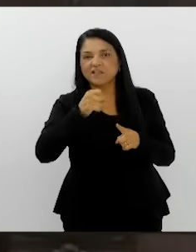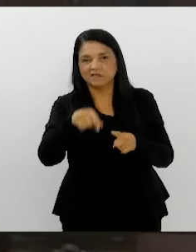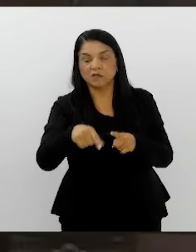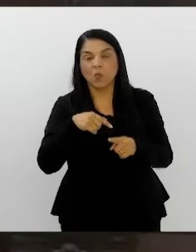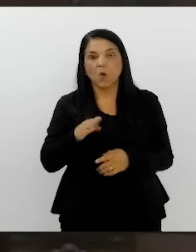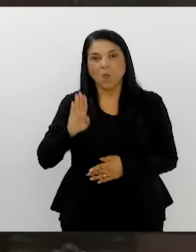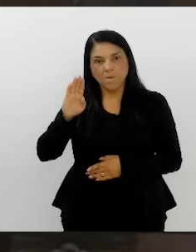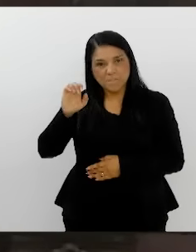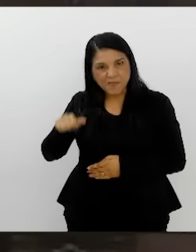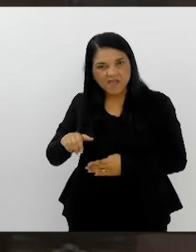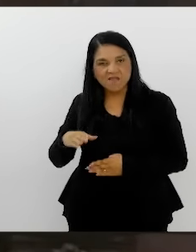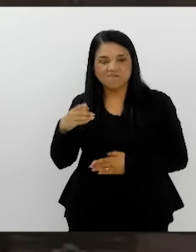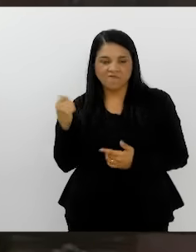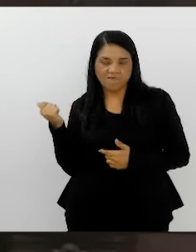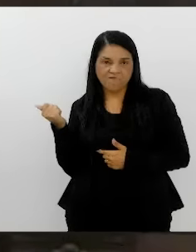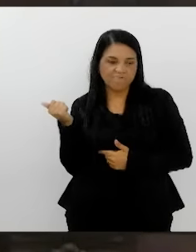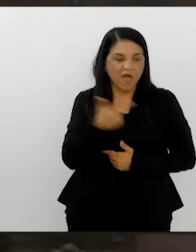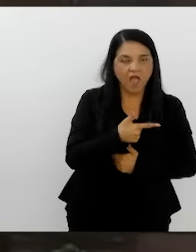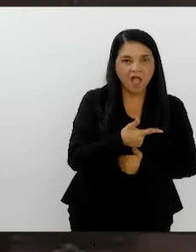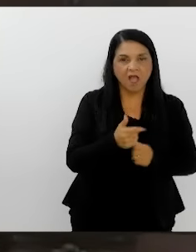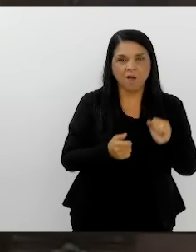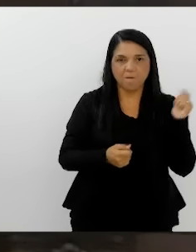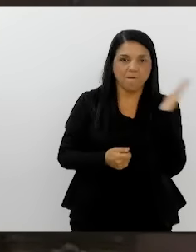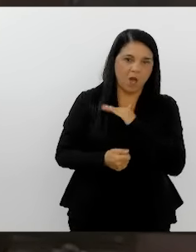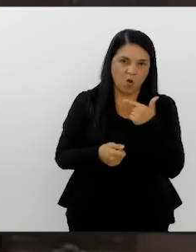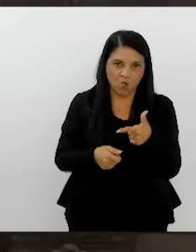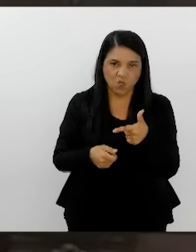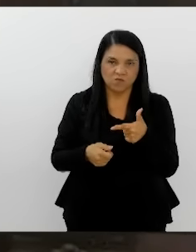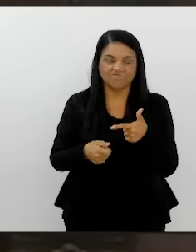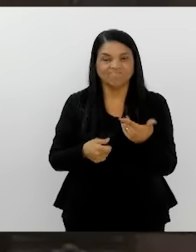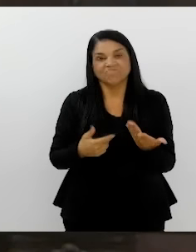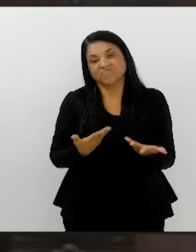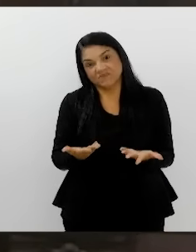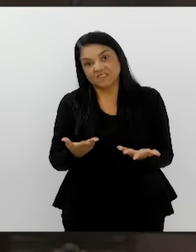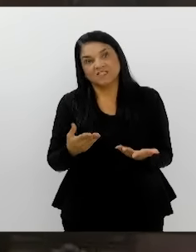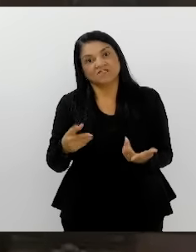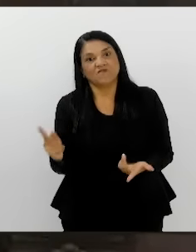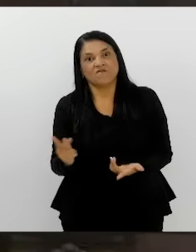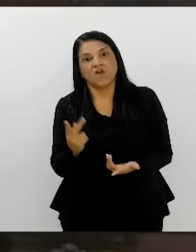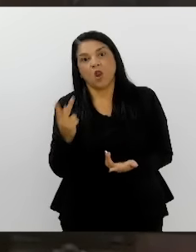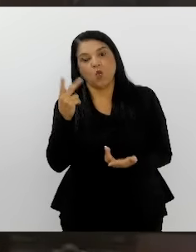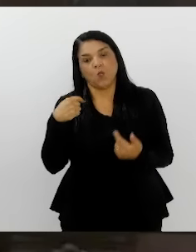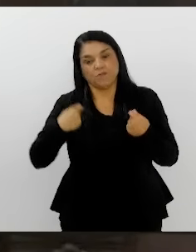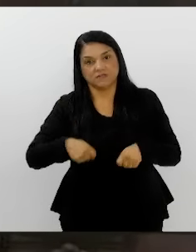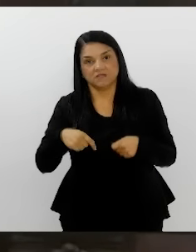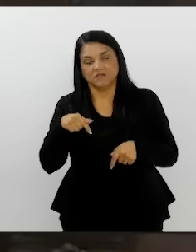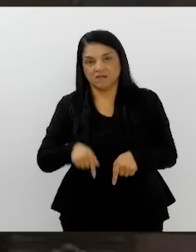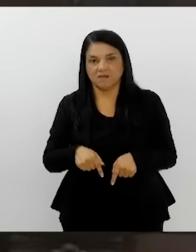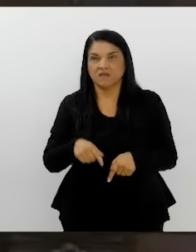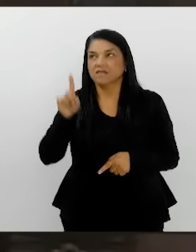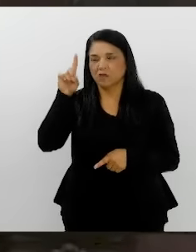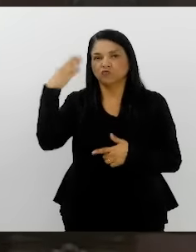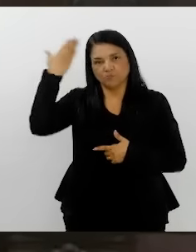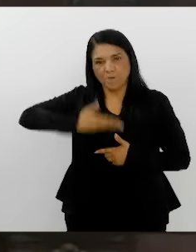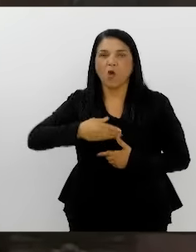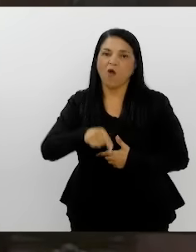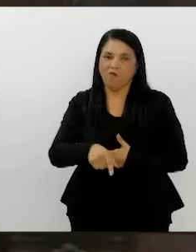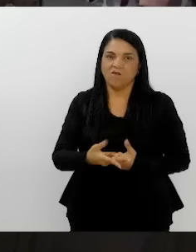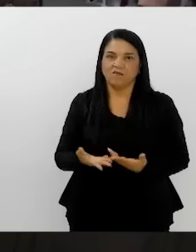sempre vence o mal. Se não fosse assim, não valeria a pena nós estarmos aqui, e o nosso Deus já nos provou isso. Eu